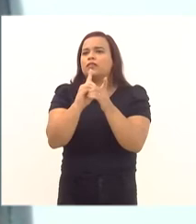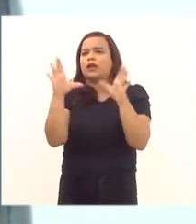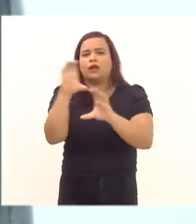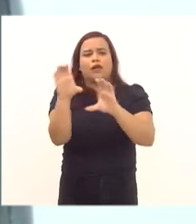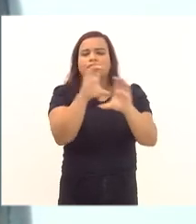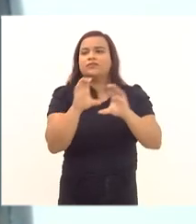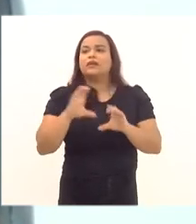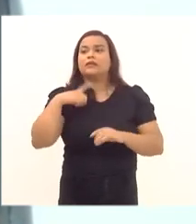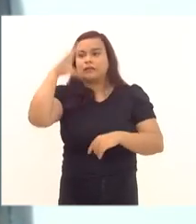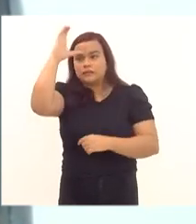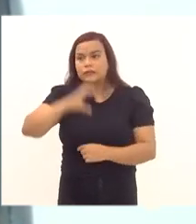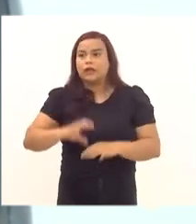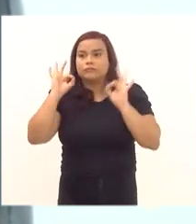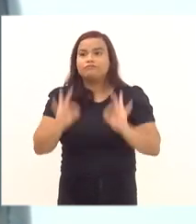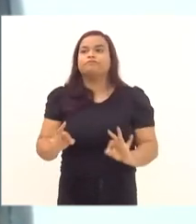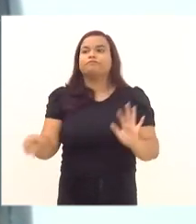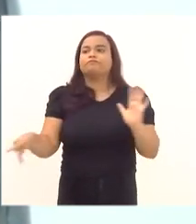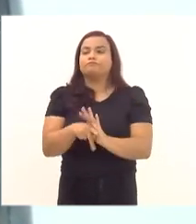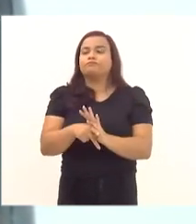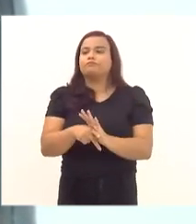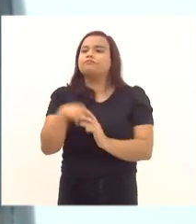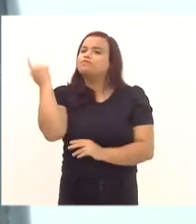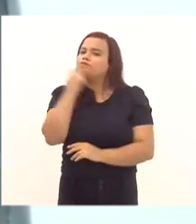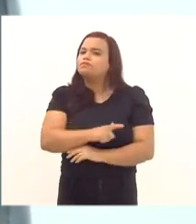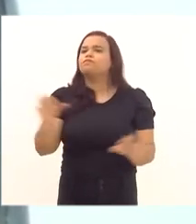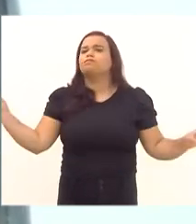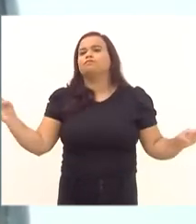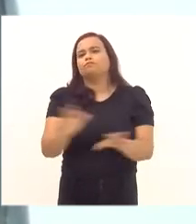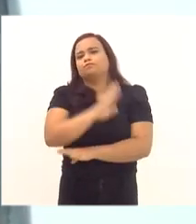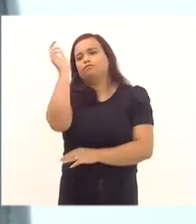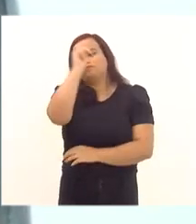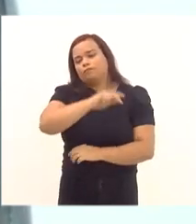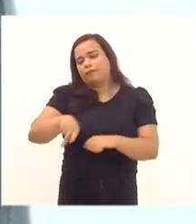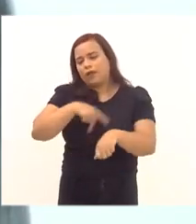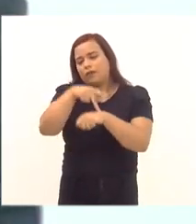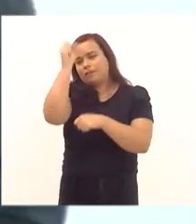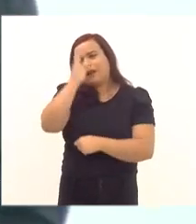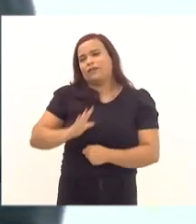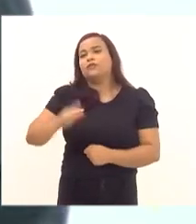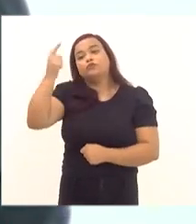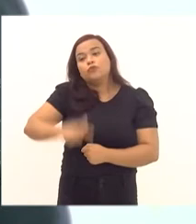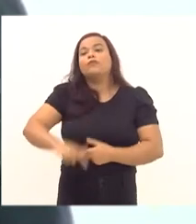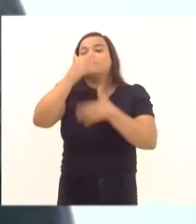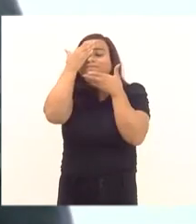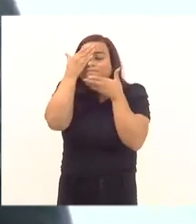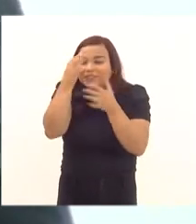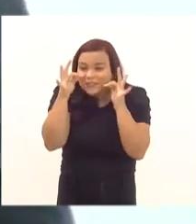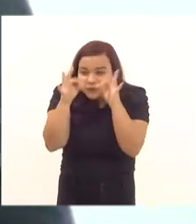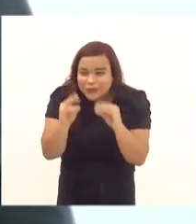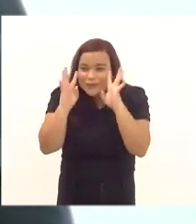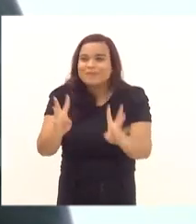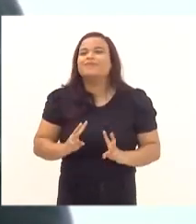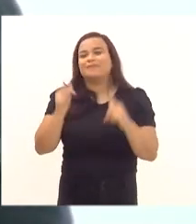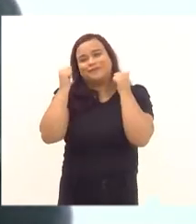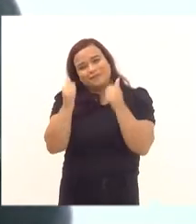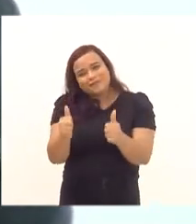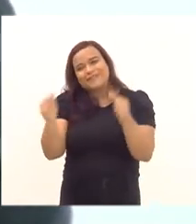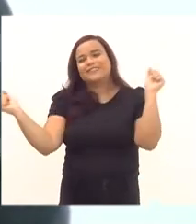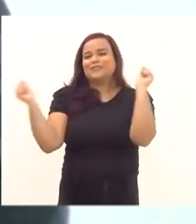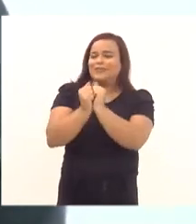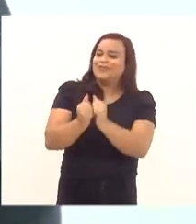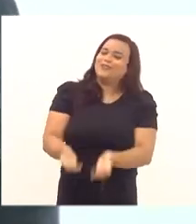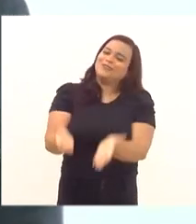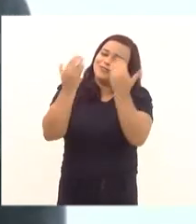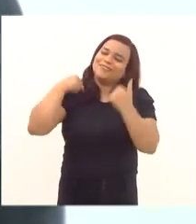para a gente ter uma cidadania verdadeiramente plena no nosso país mais uma vez obrigado a todos e todas vamos